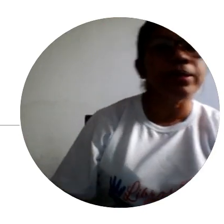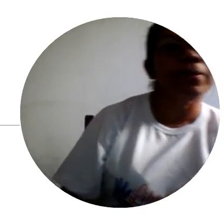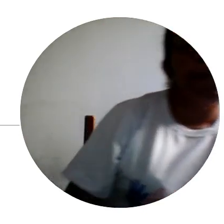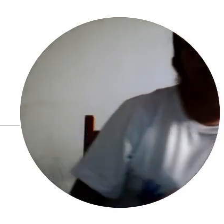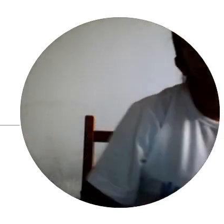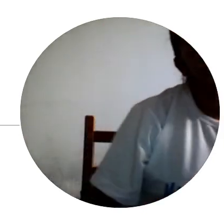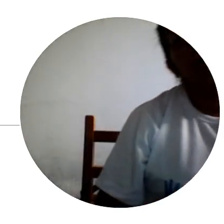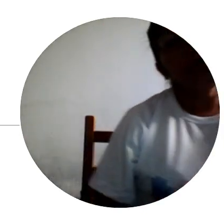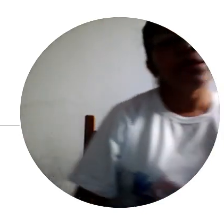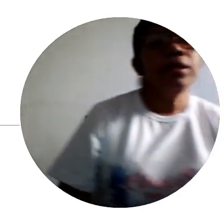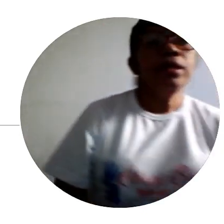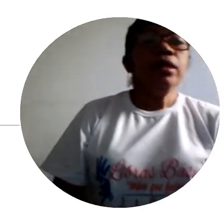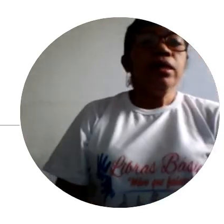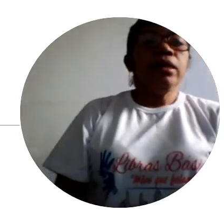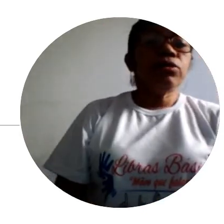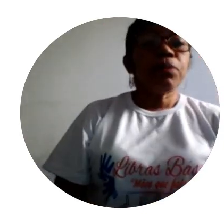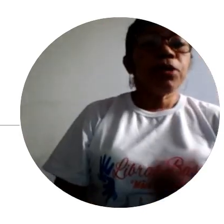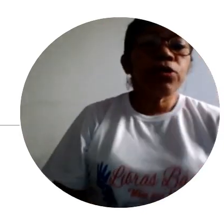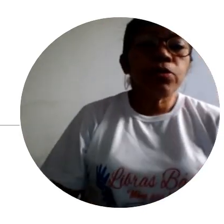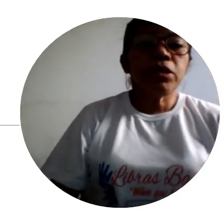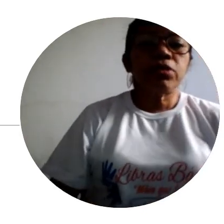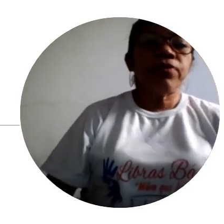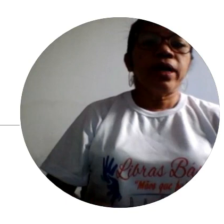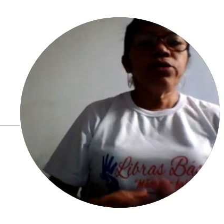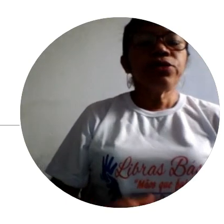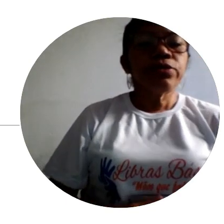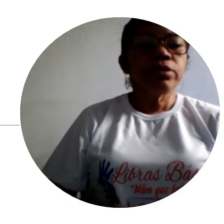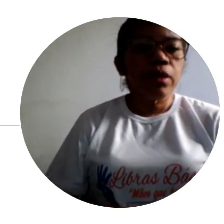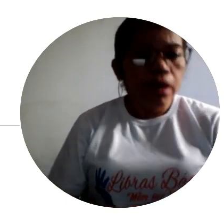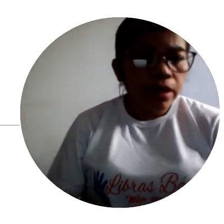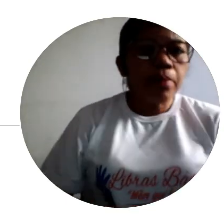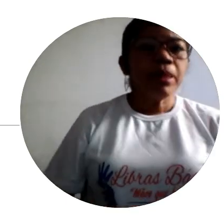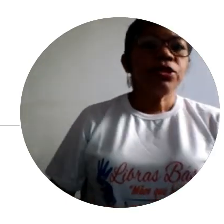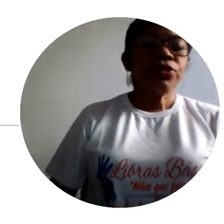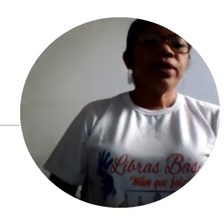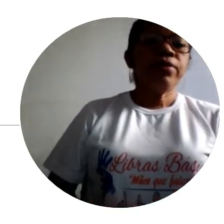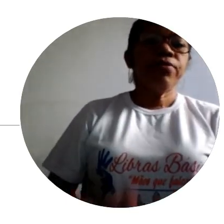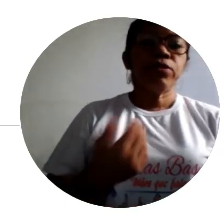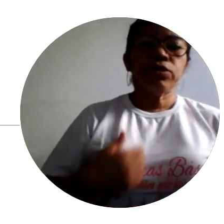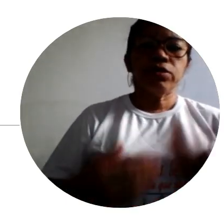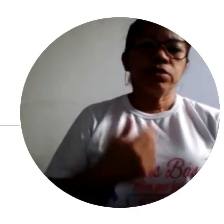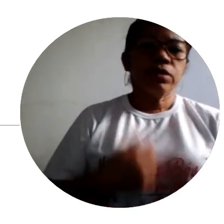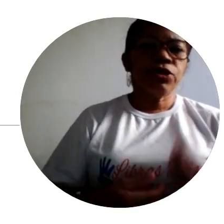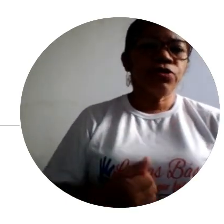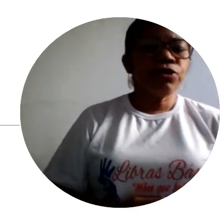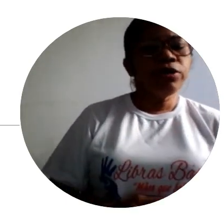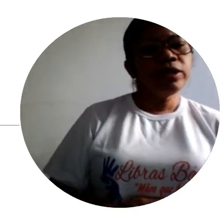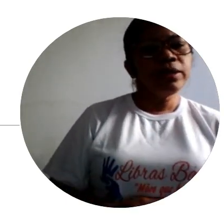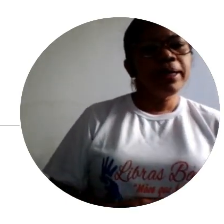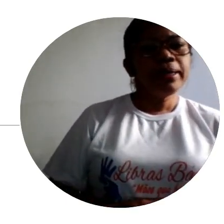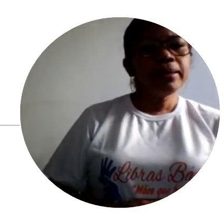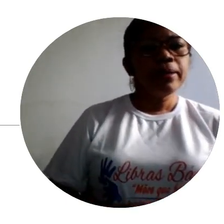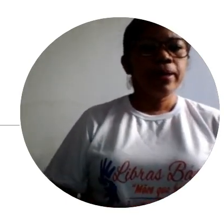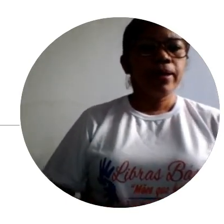semana, tá? E os pronomes são vários, né? Mas a gente vai ver os que a gente